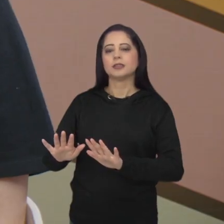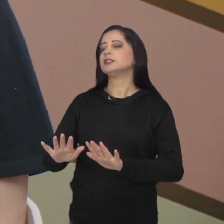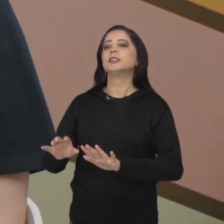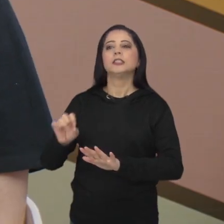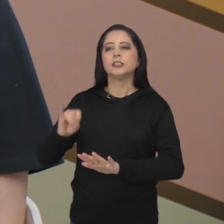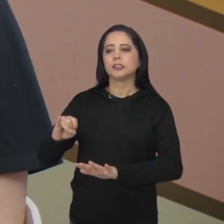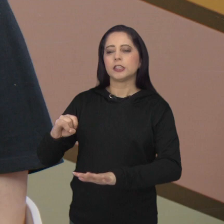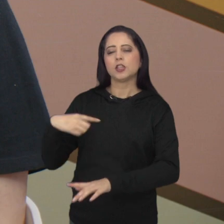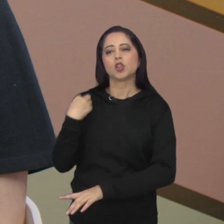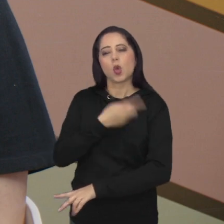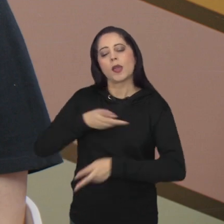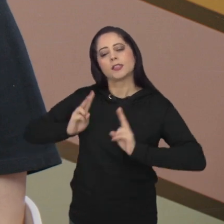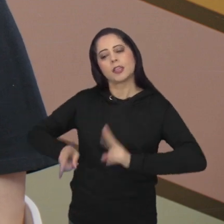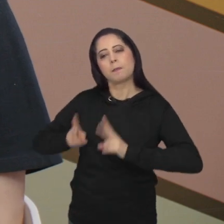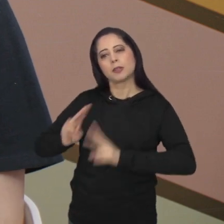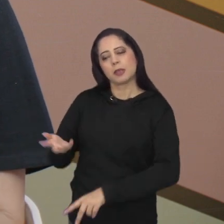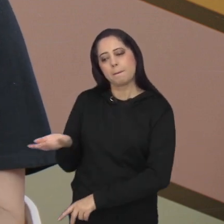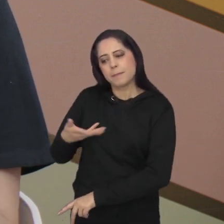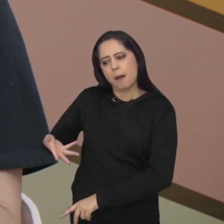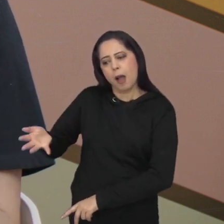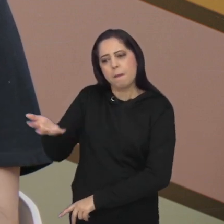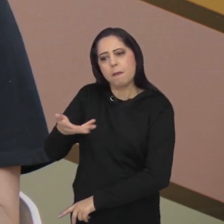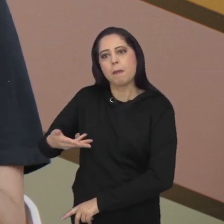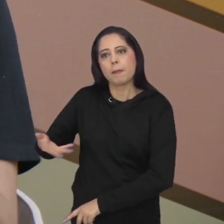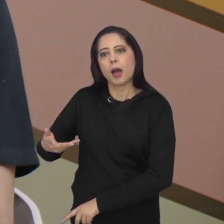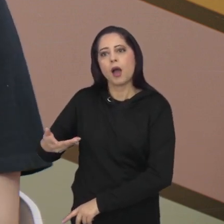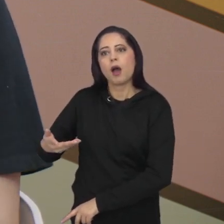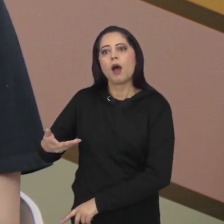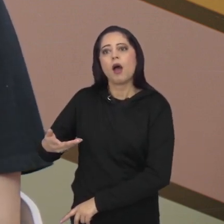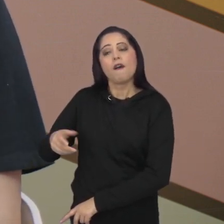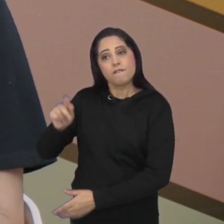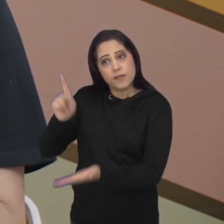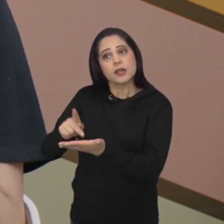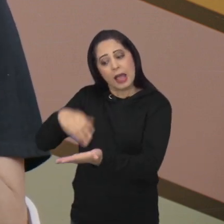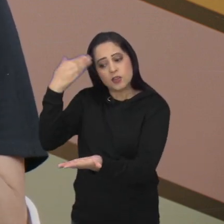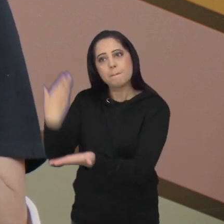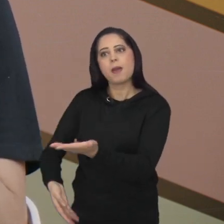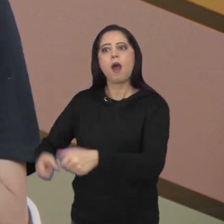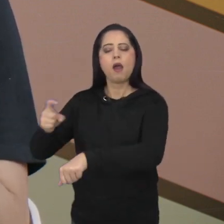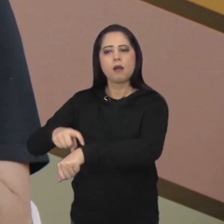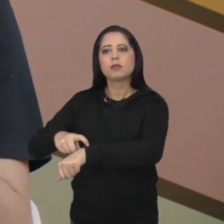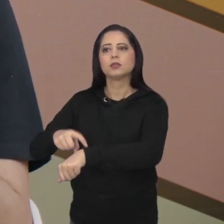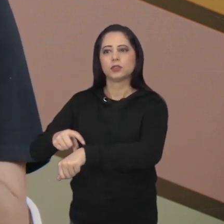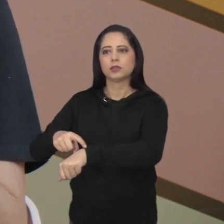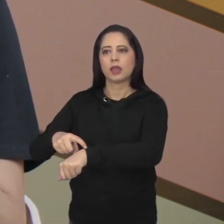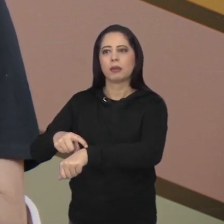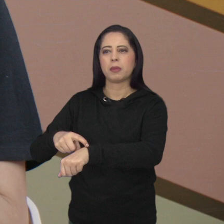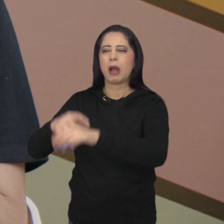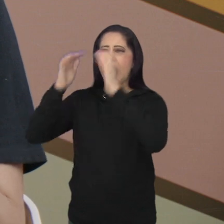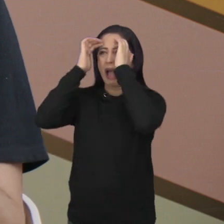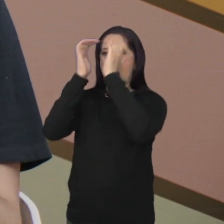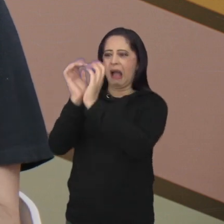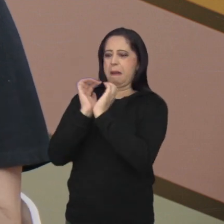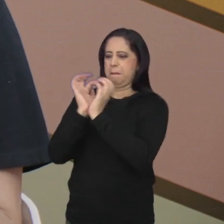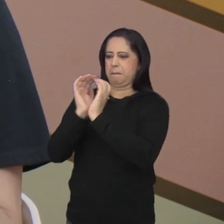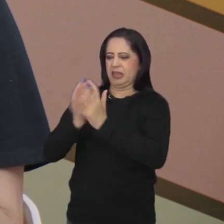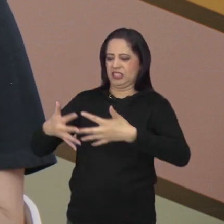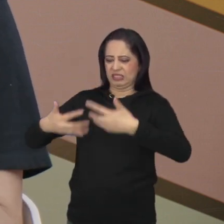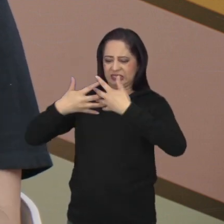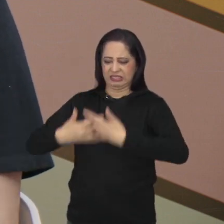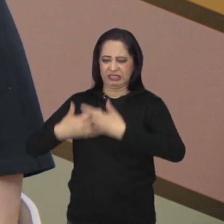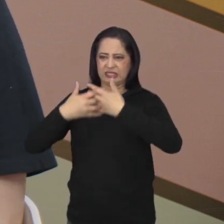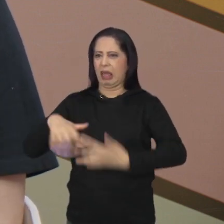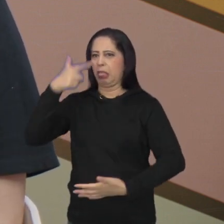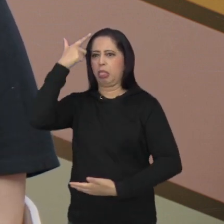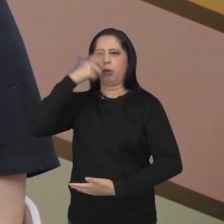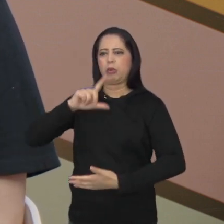quando a gente está nessa correria, muitas vezes aí sim a gente se perde, né? O tempo Sim. todo, a gente fica numa confusão mental, às vezes